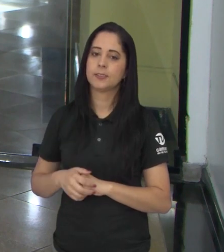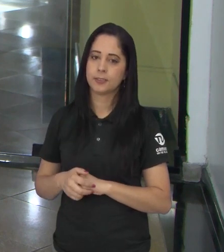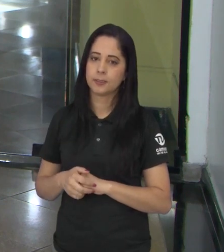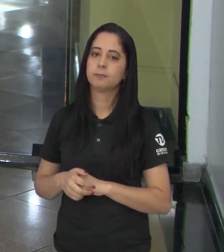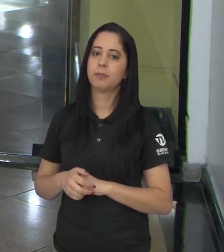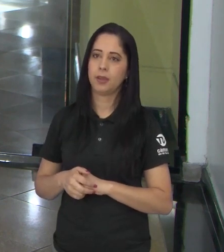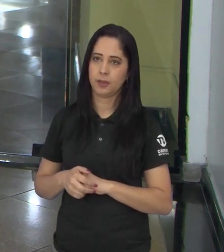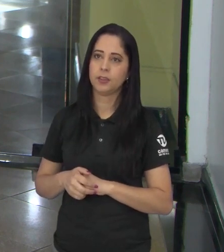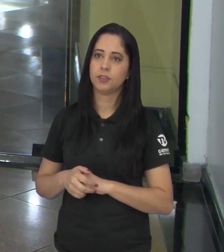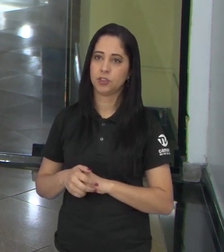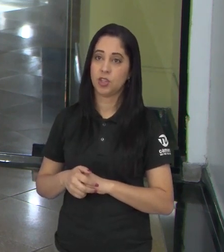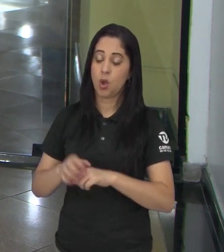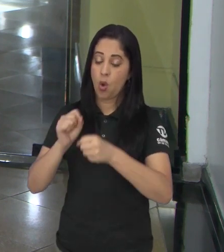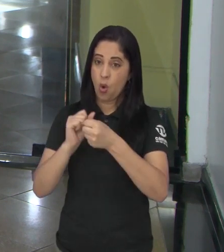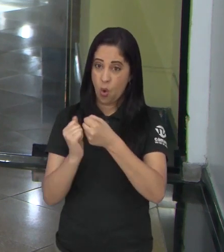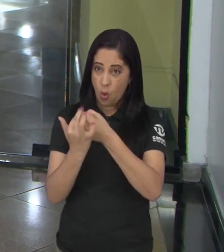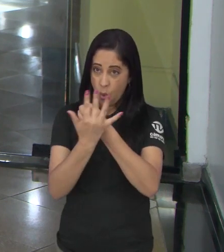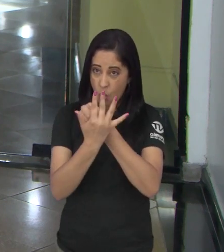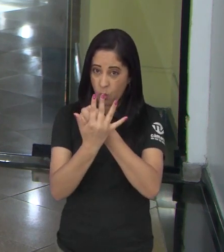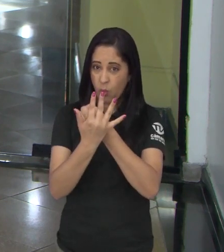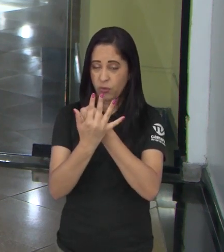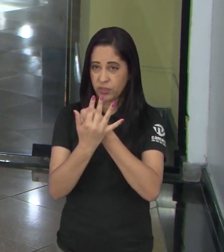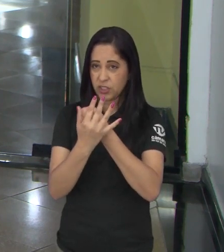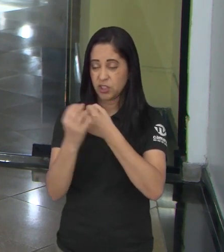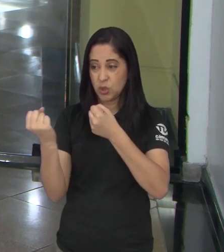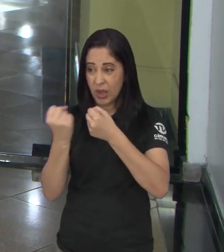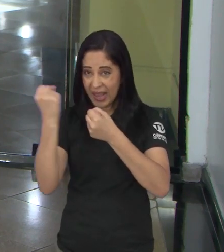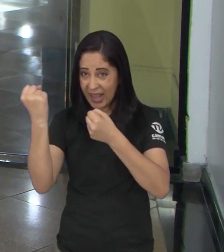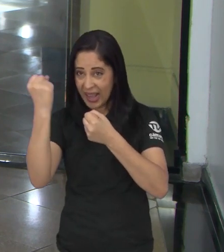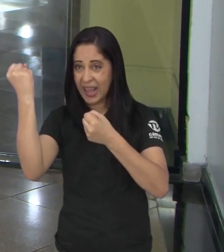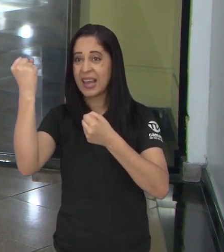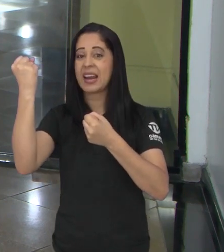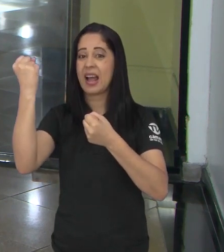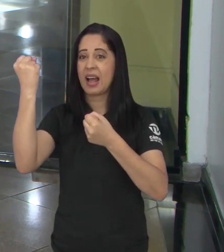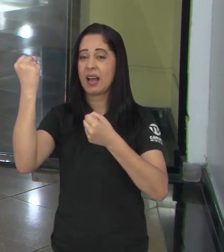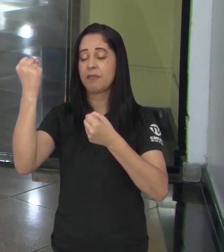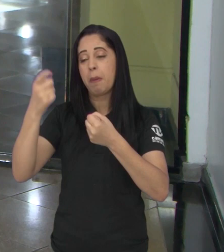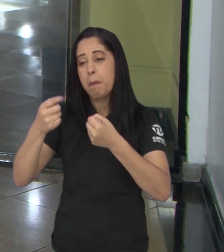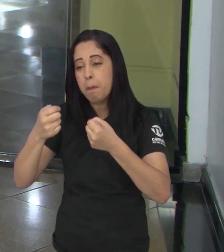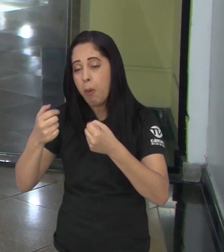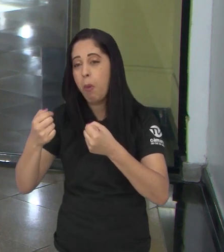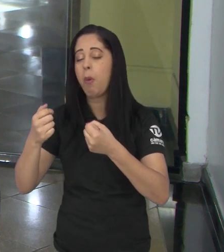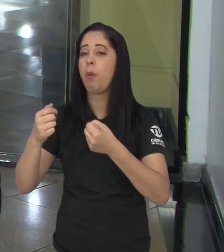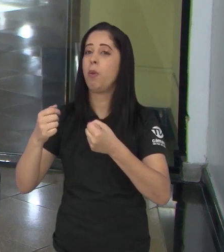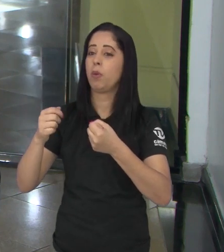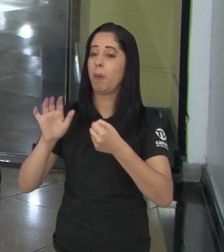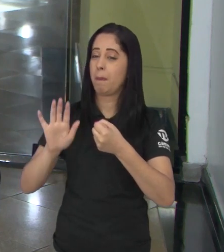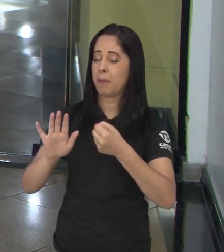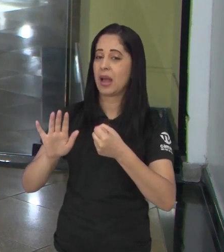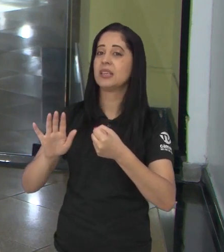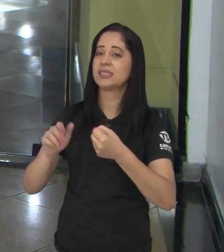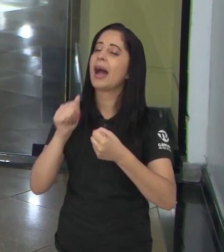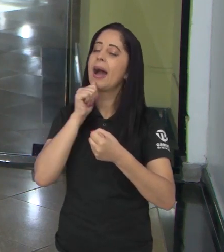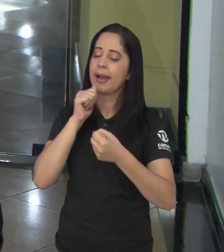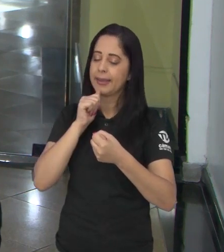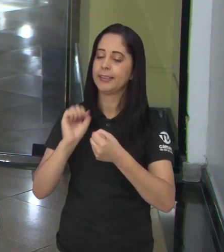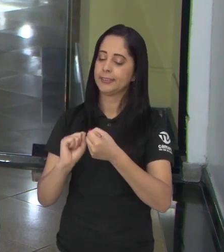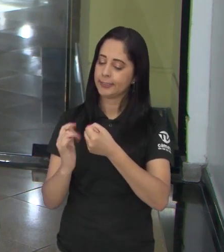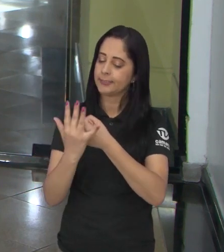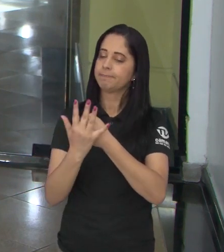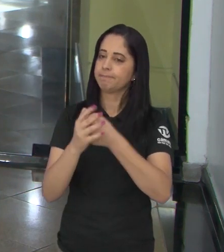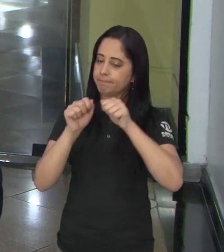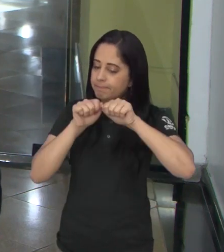com menos gravidade, com menos índices de morte, com menos estados